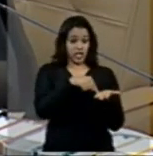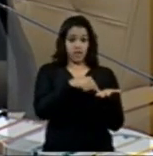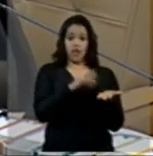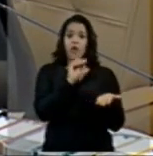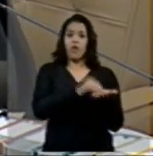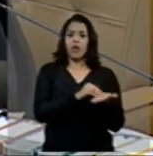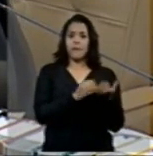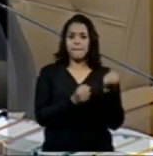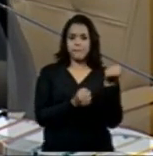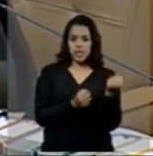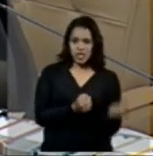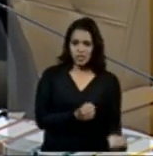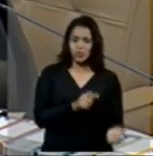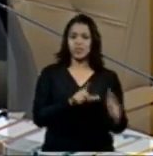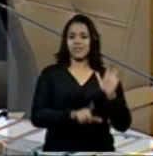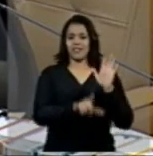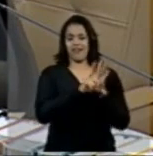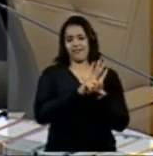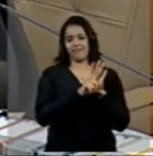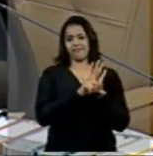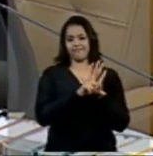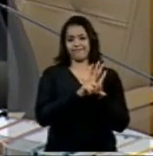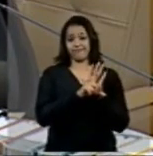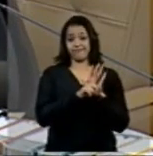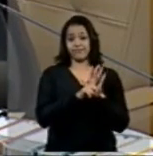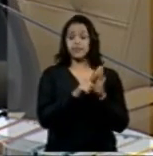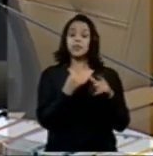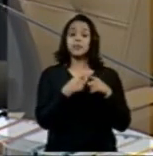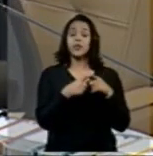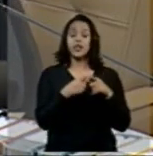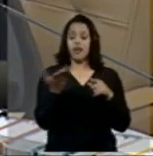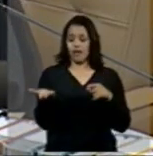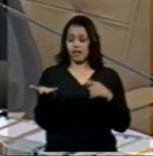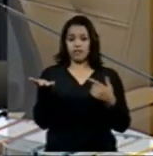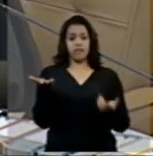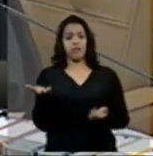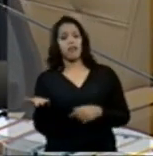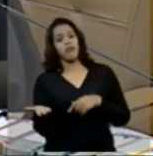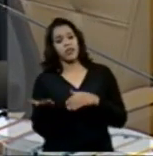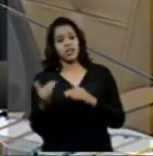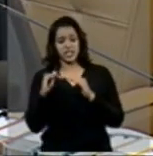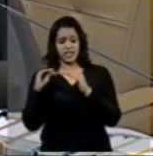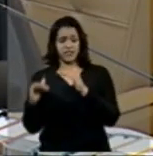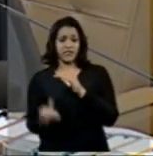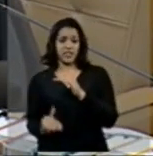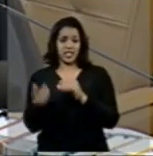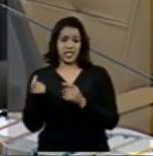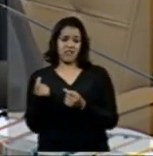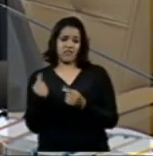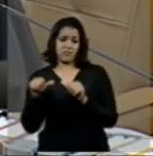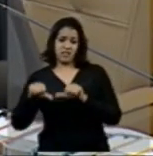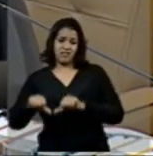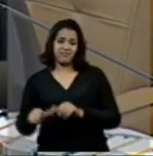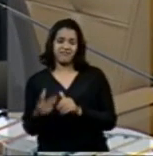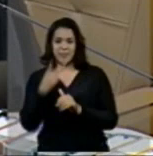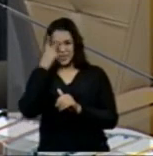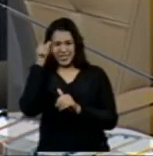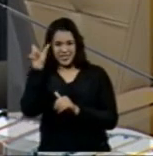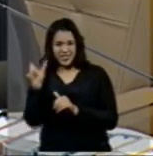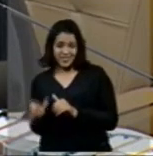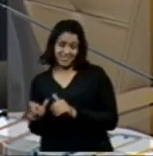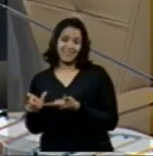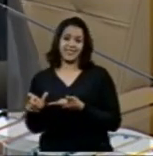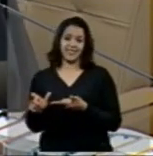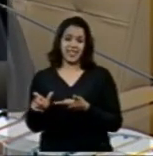o peso da lei, justamente para compensar a inferioridade econômica do